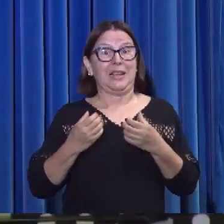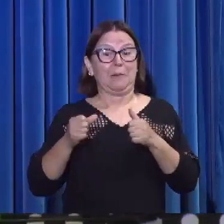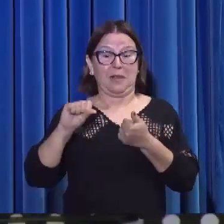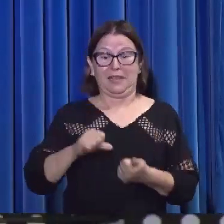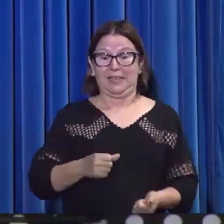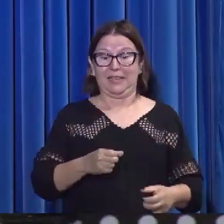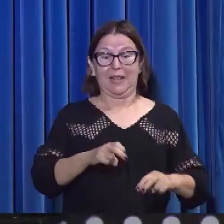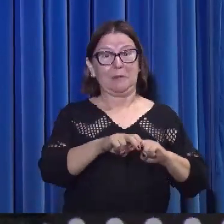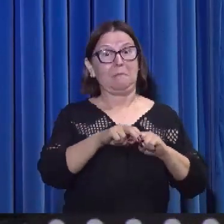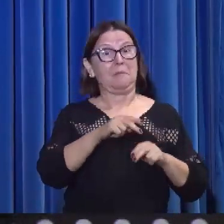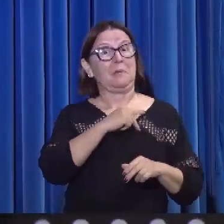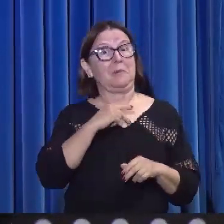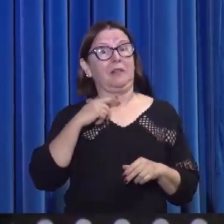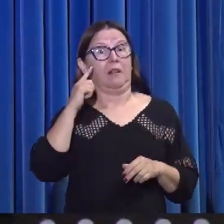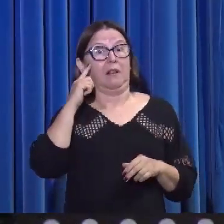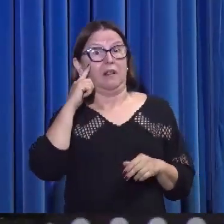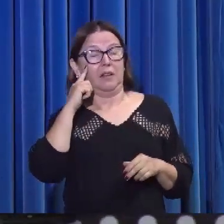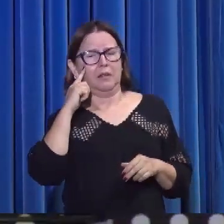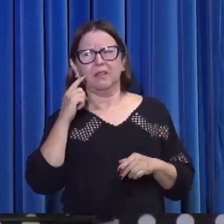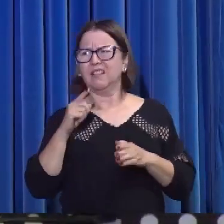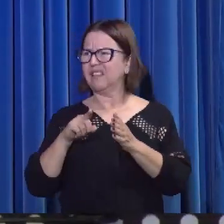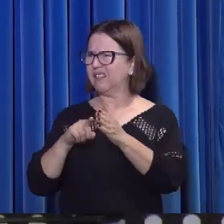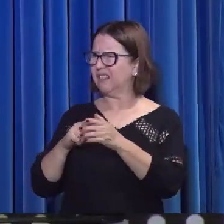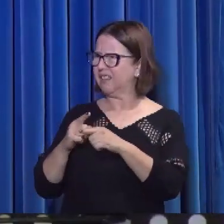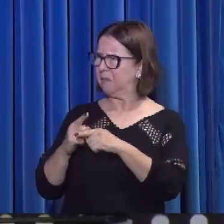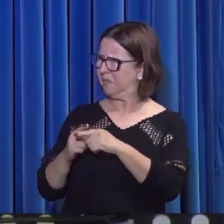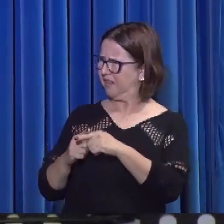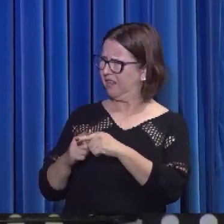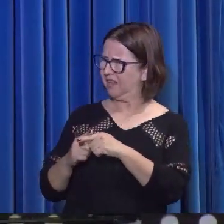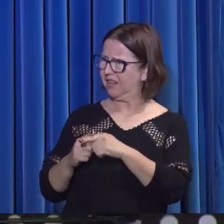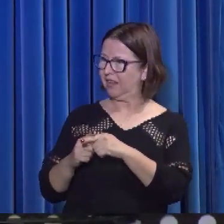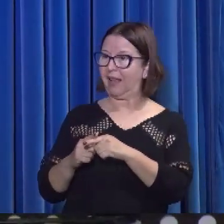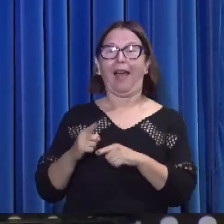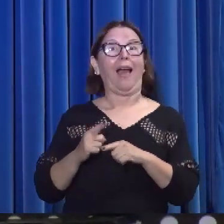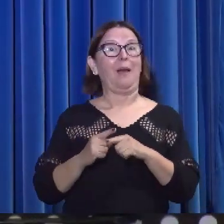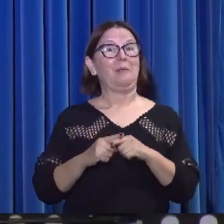mais poderoso do que qualquer outro?